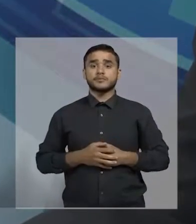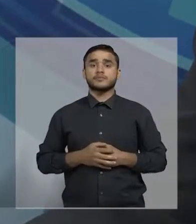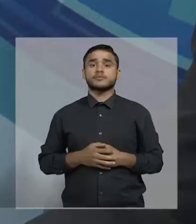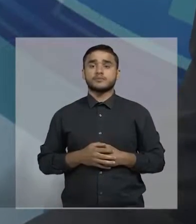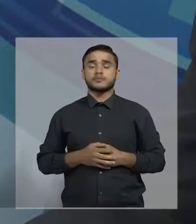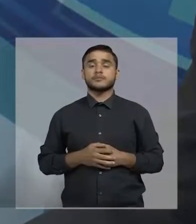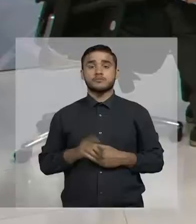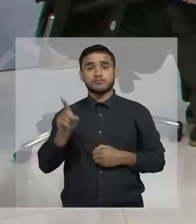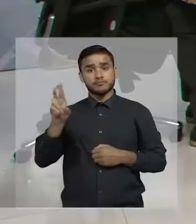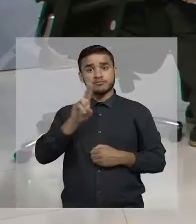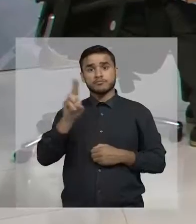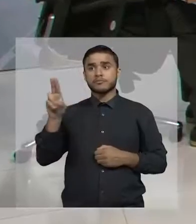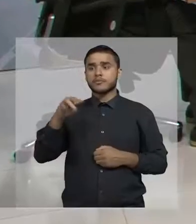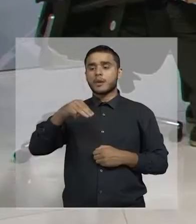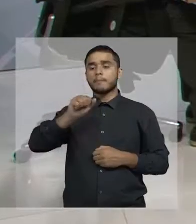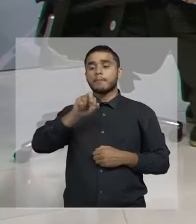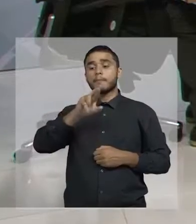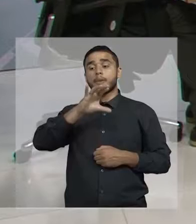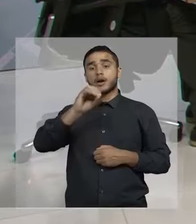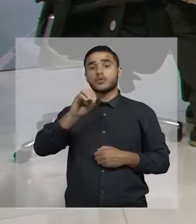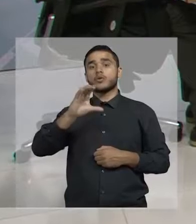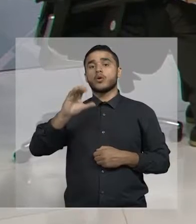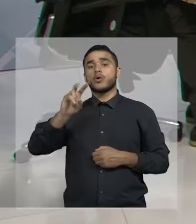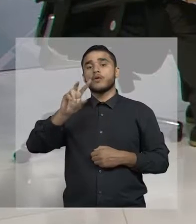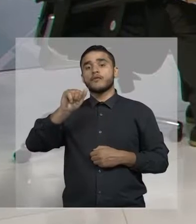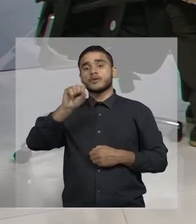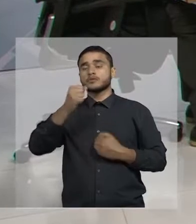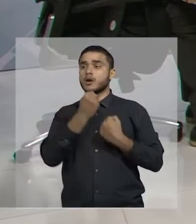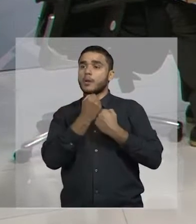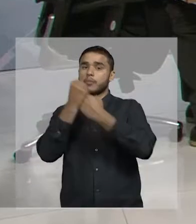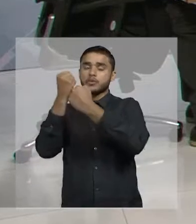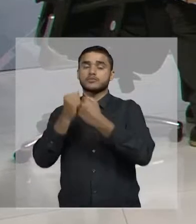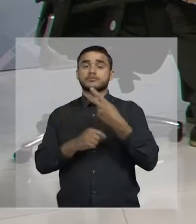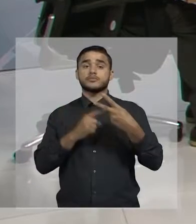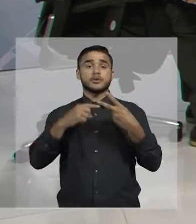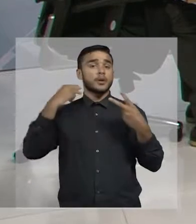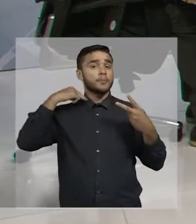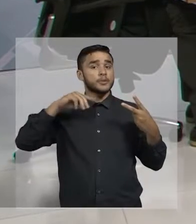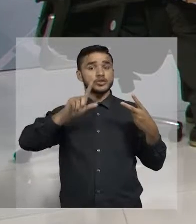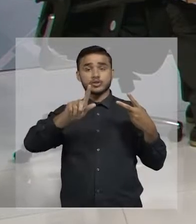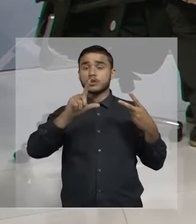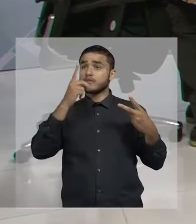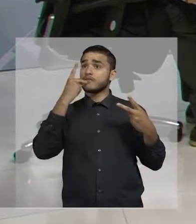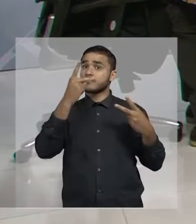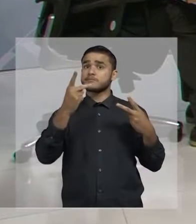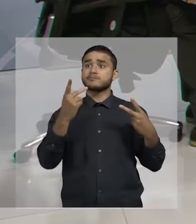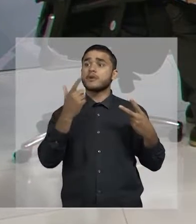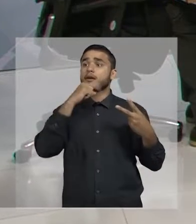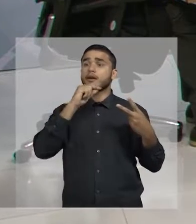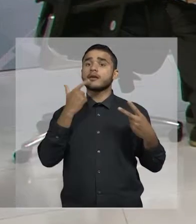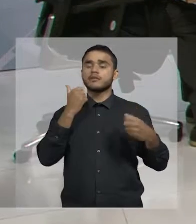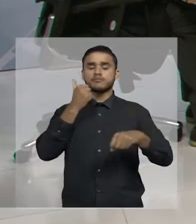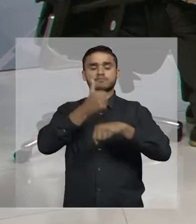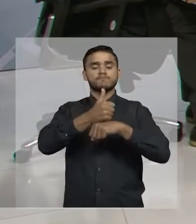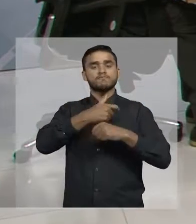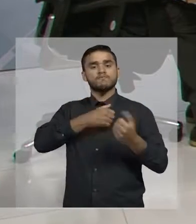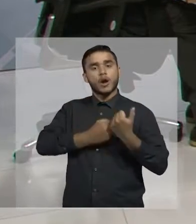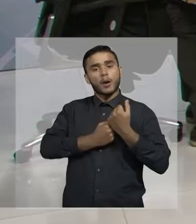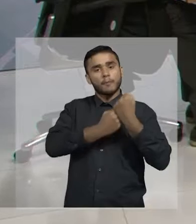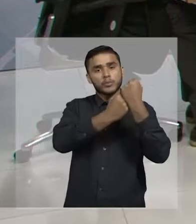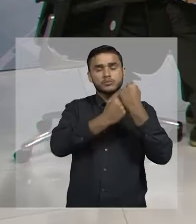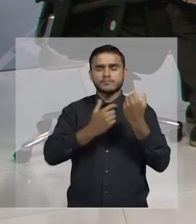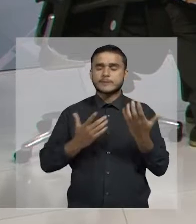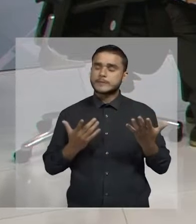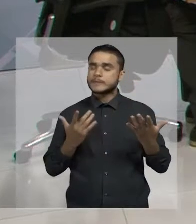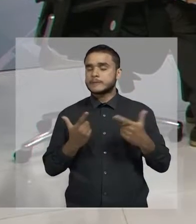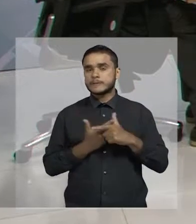a respaldá-lo. Em Minas também o governador não está conseguindo fazer sucessor. E em